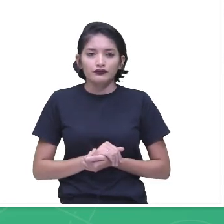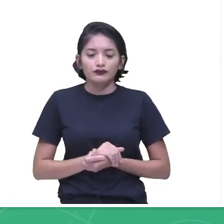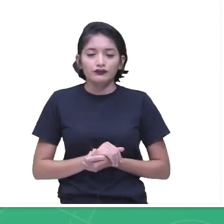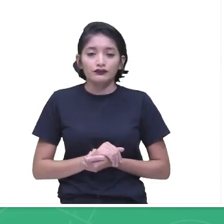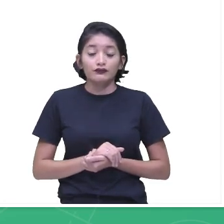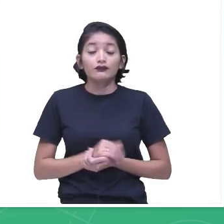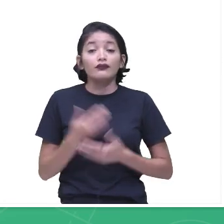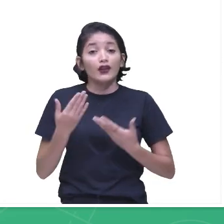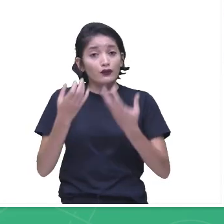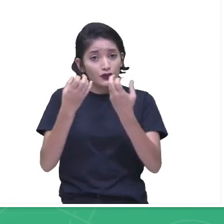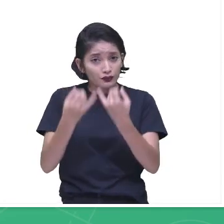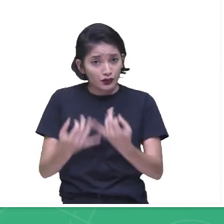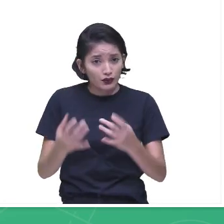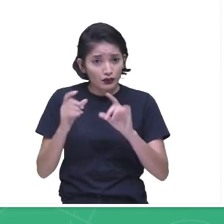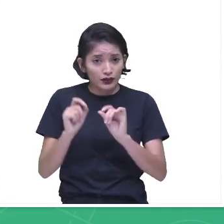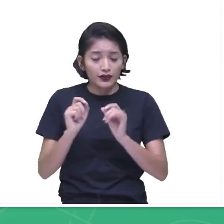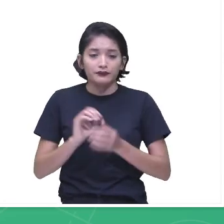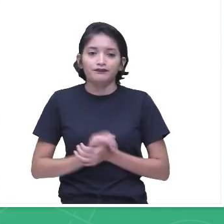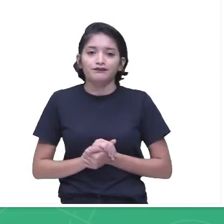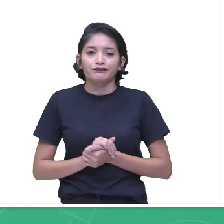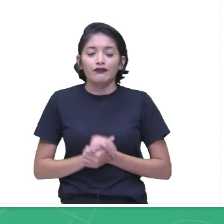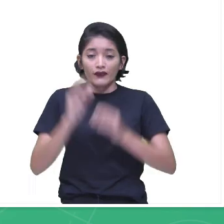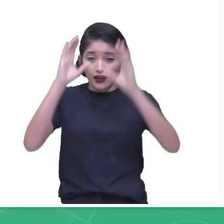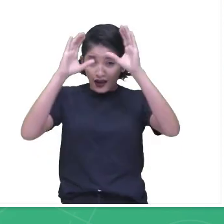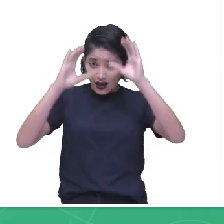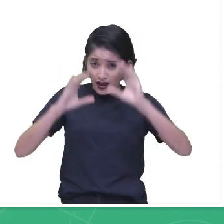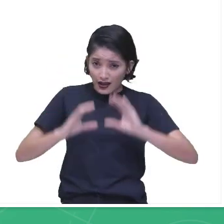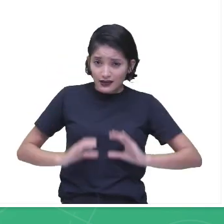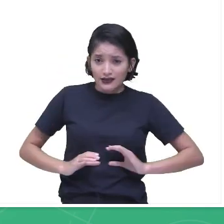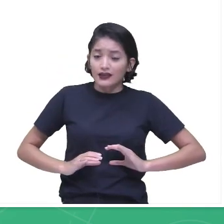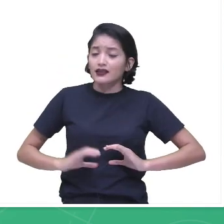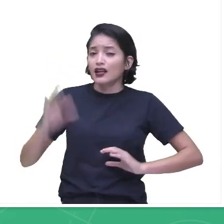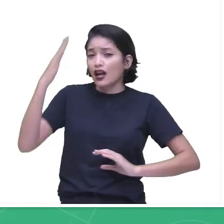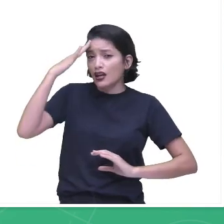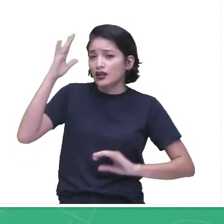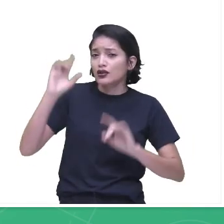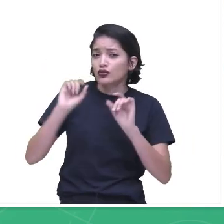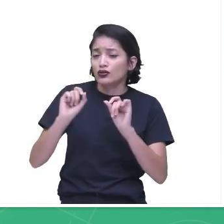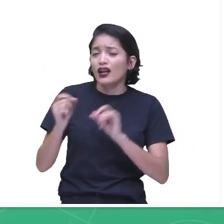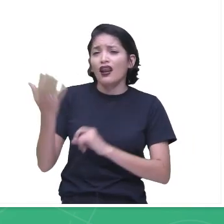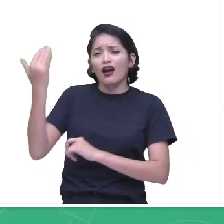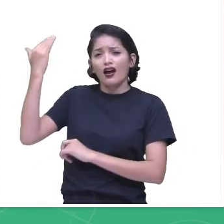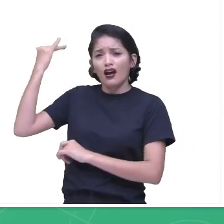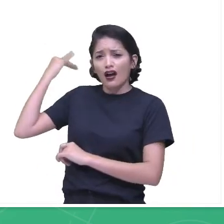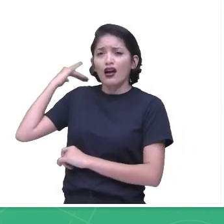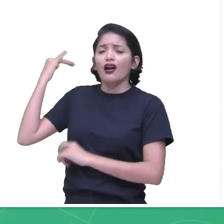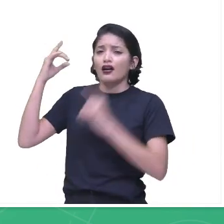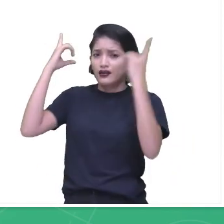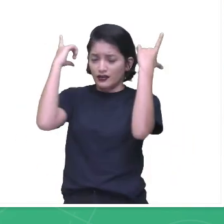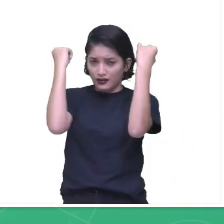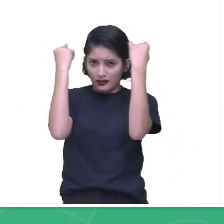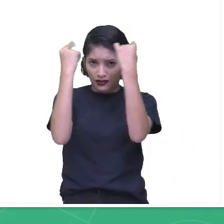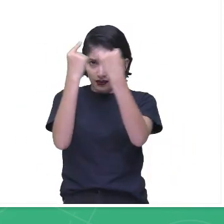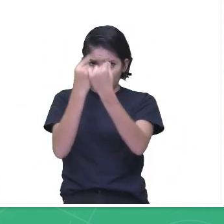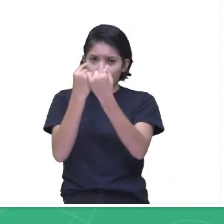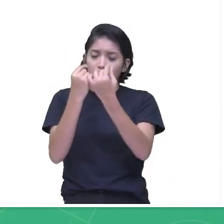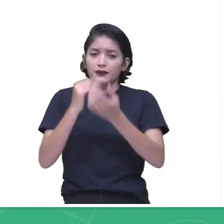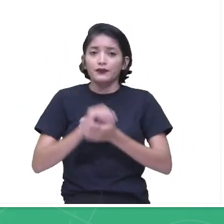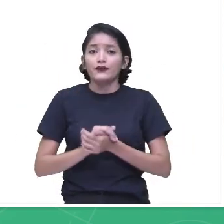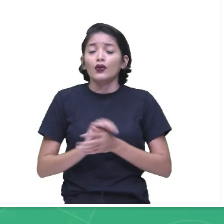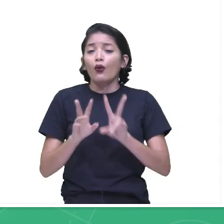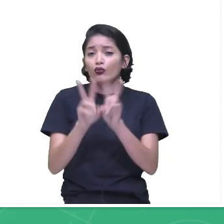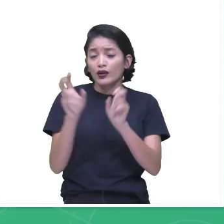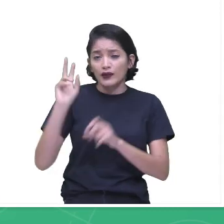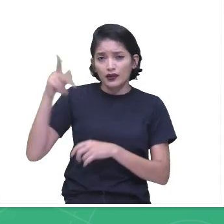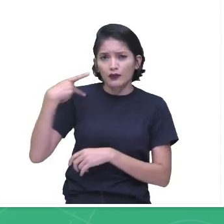Veja aqui, então, a cidadania, compreendida que a cidadania na Grécia Antiga, no caso do livro Política,